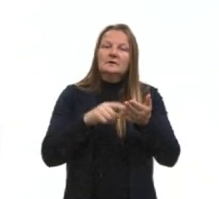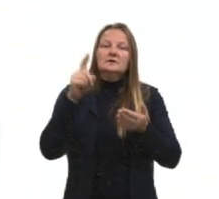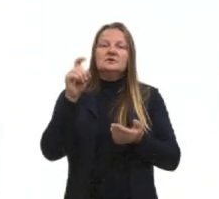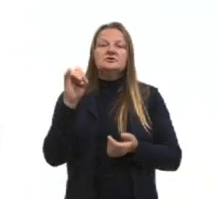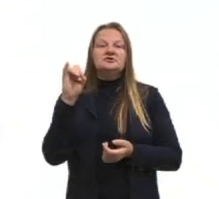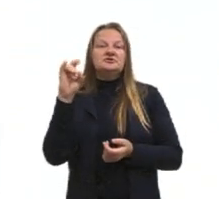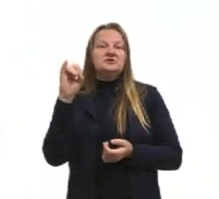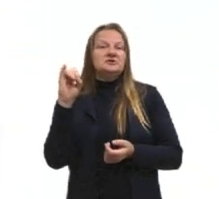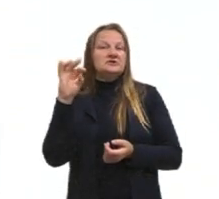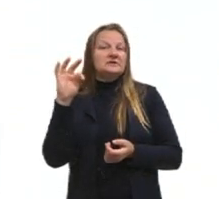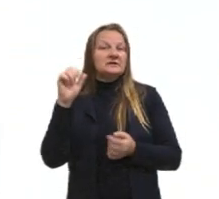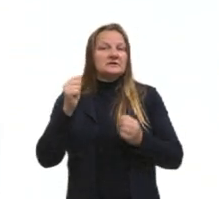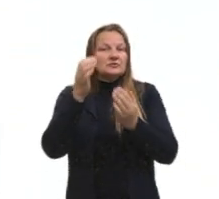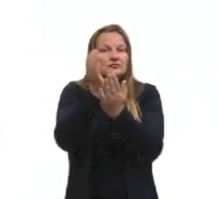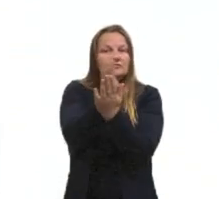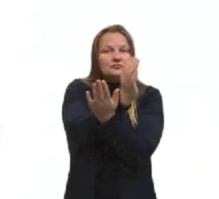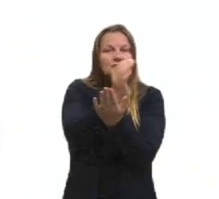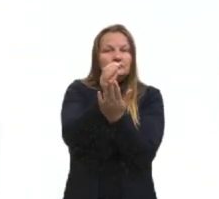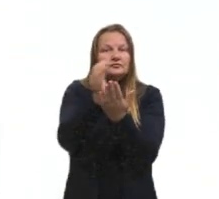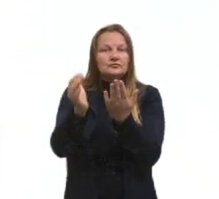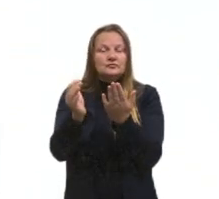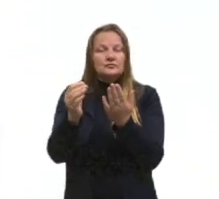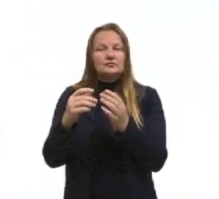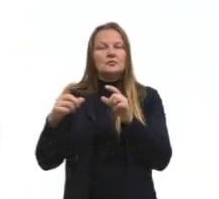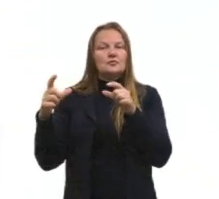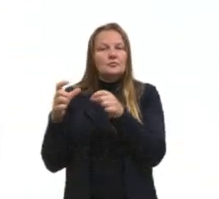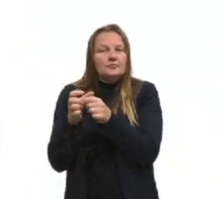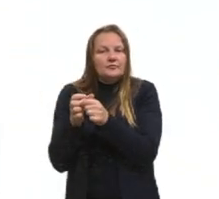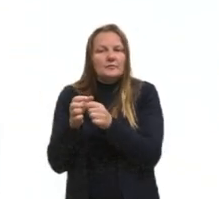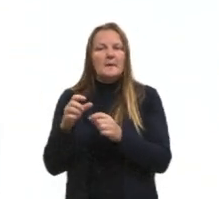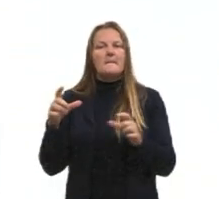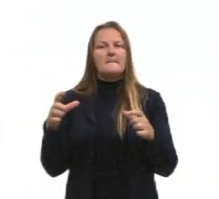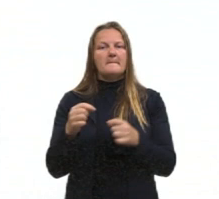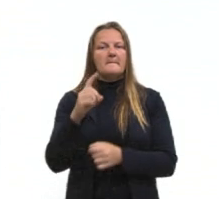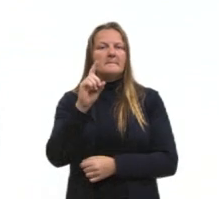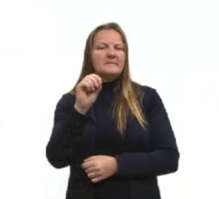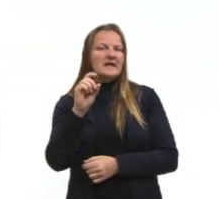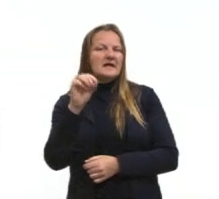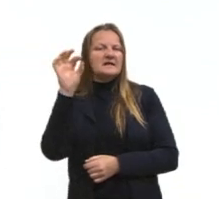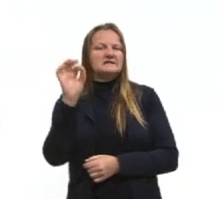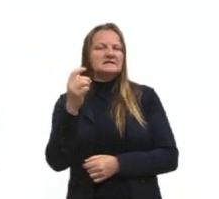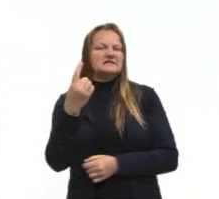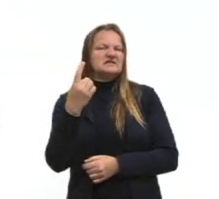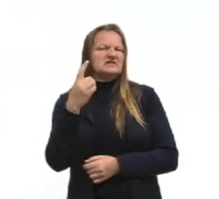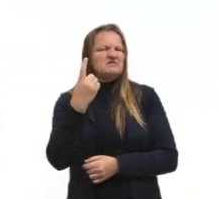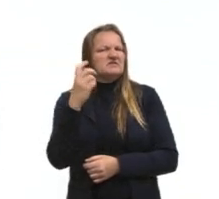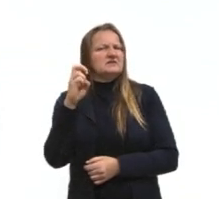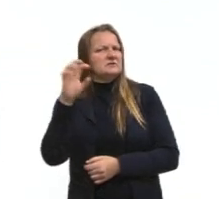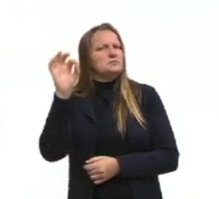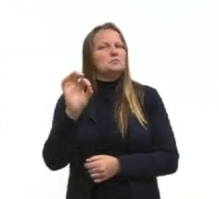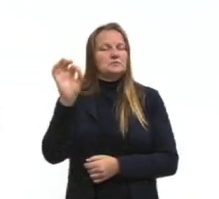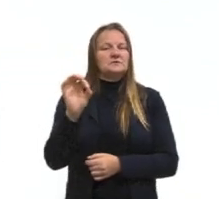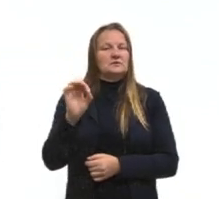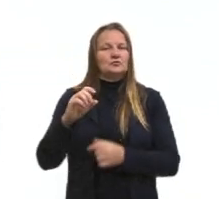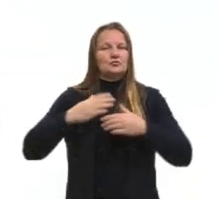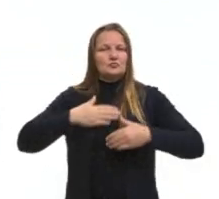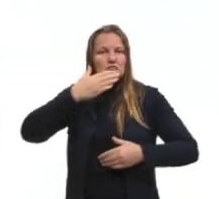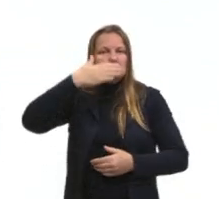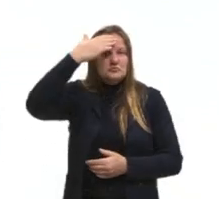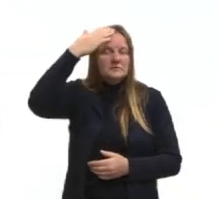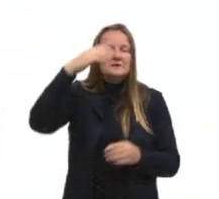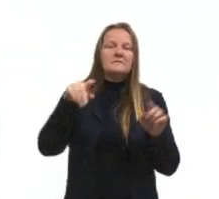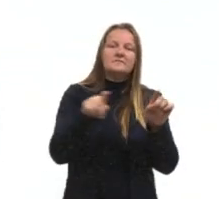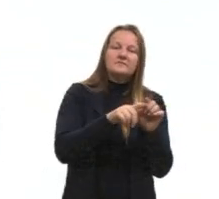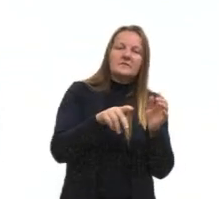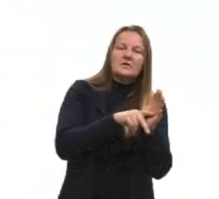su essa divisão Chita são menos né em torno de 10 a 15% desses islâmicos né e